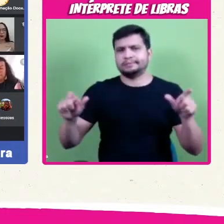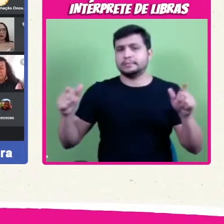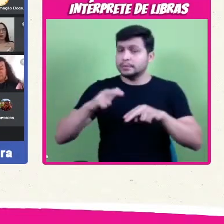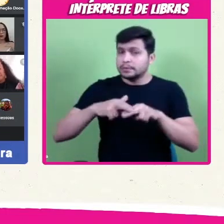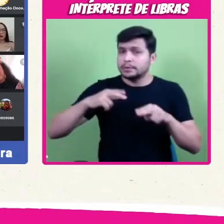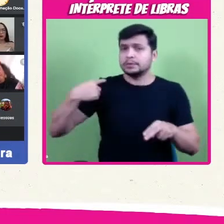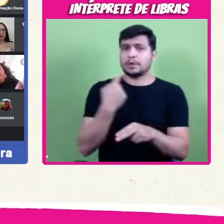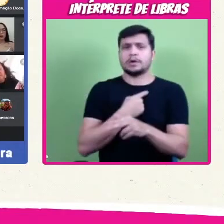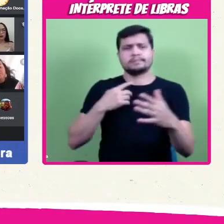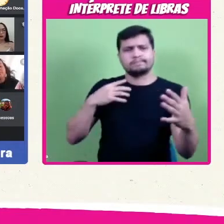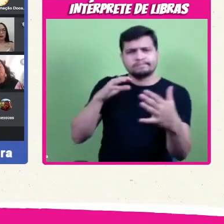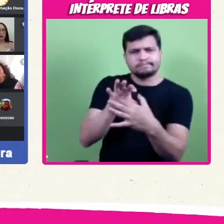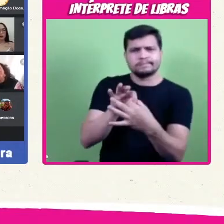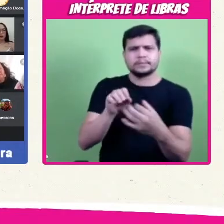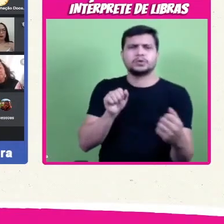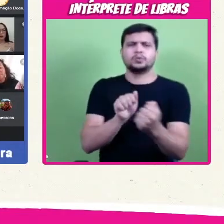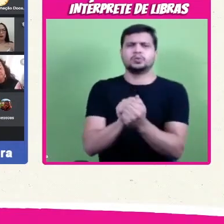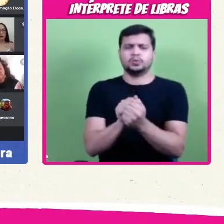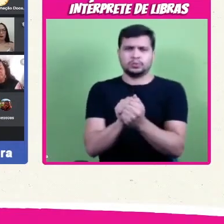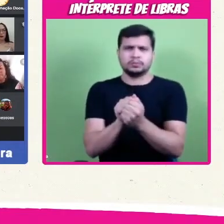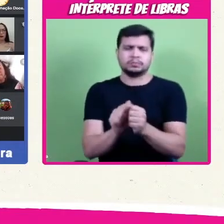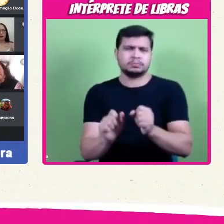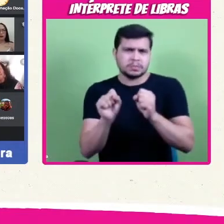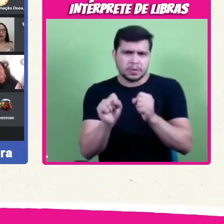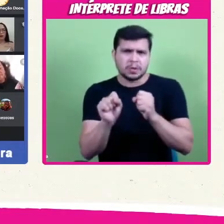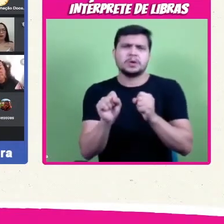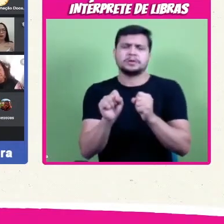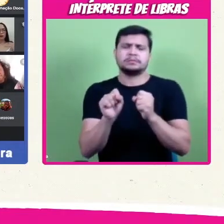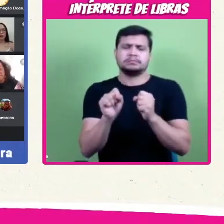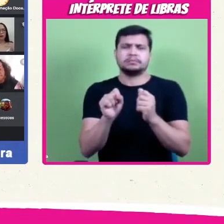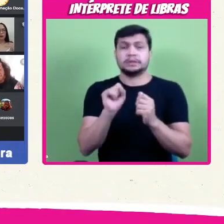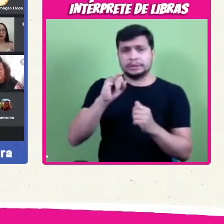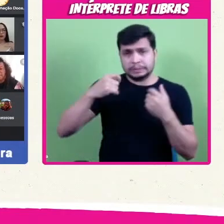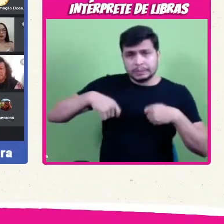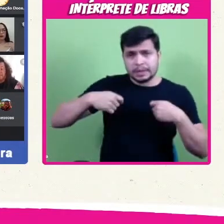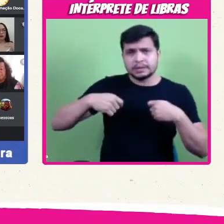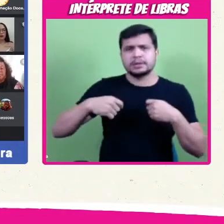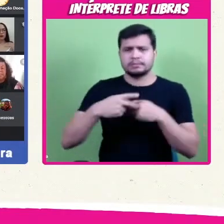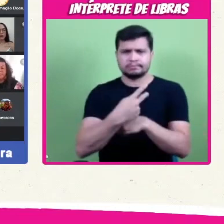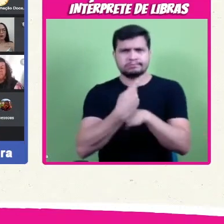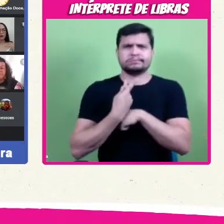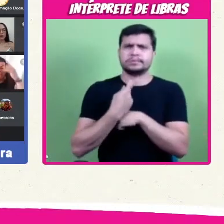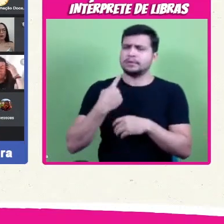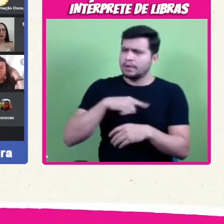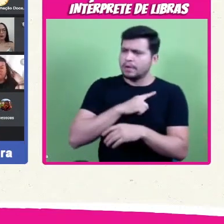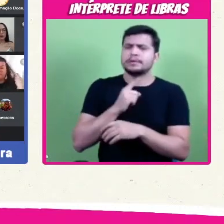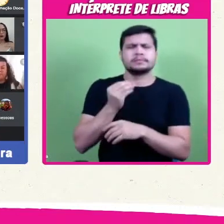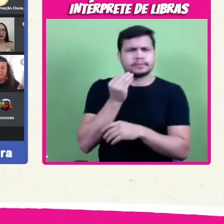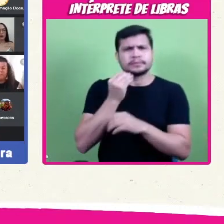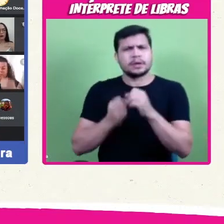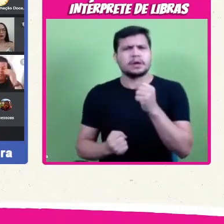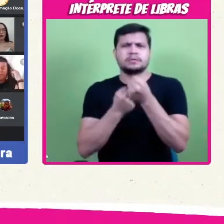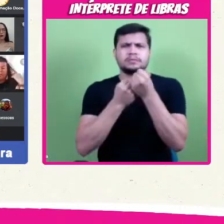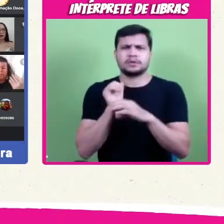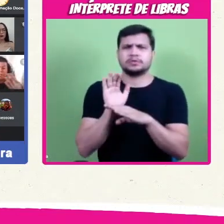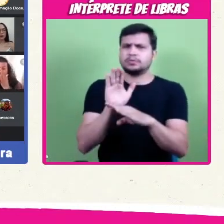contem conosco, contem com a Secretaria da Educação do Estado do Ceará e vamos a um